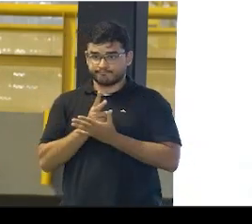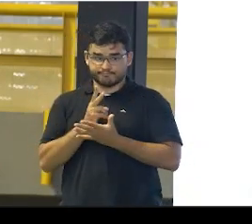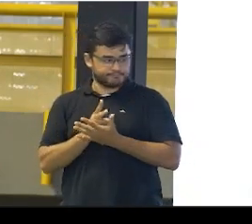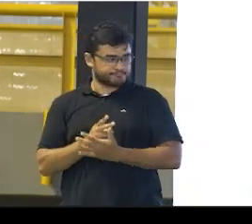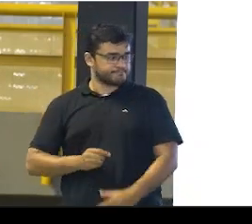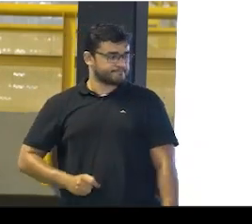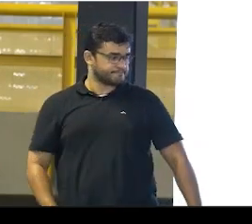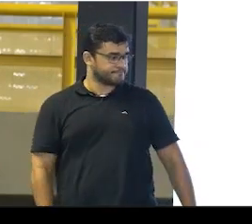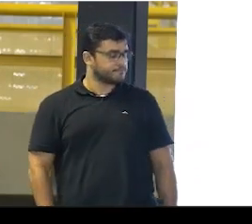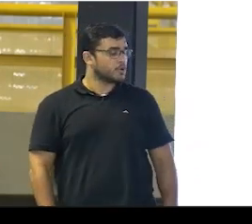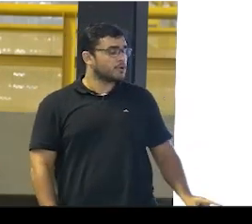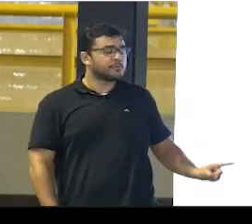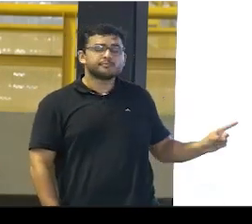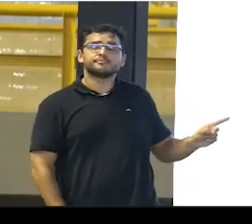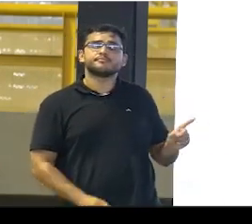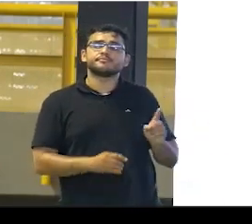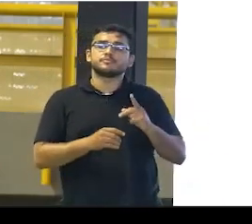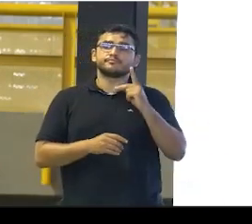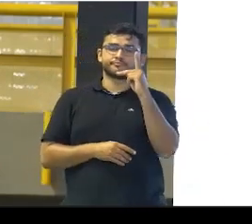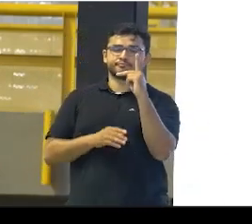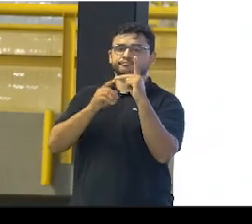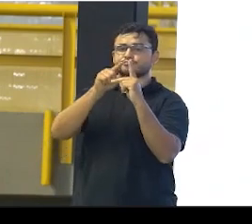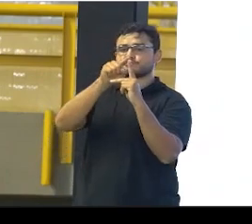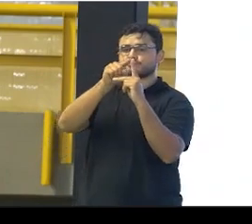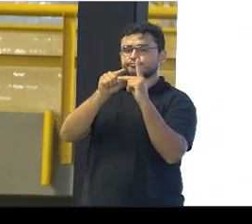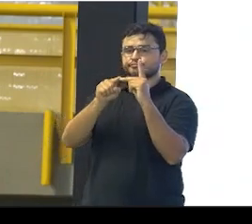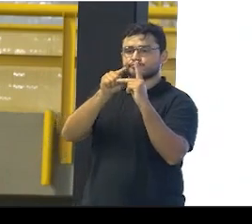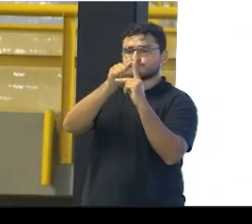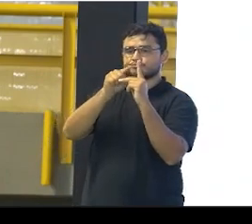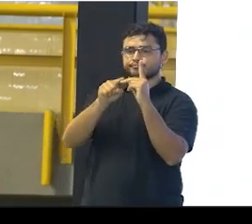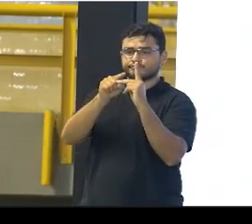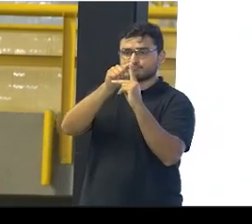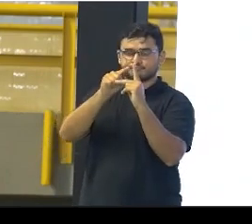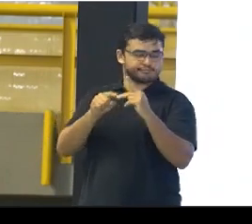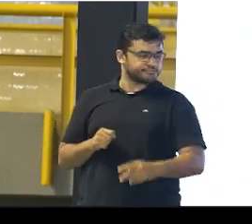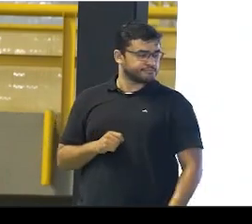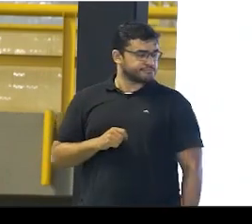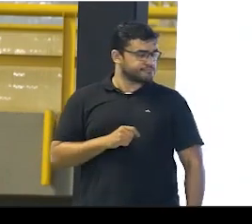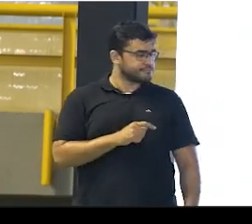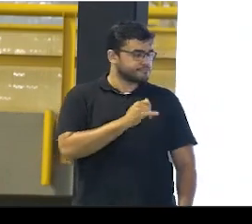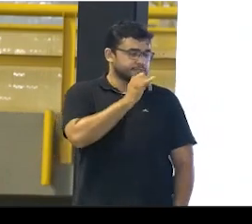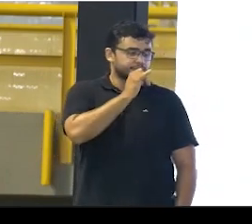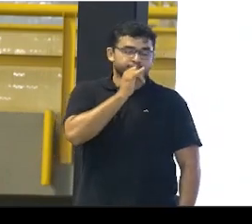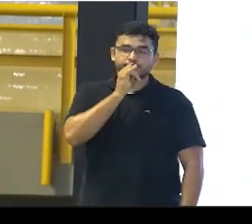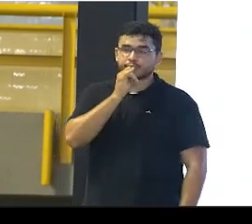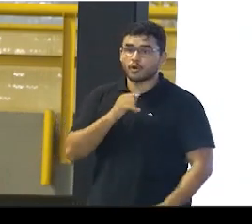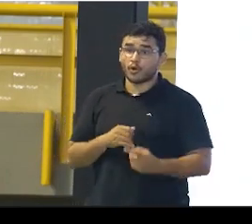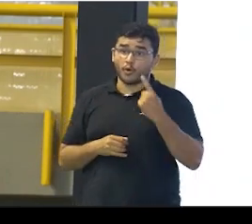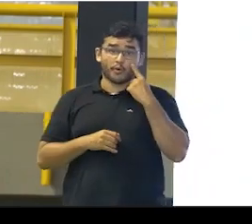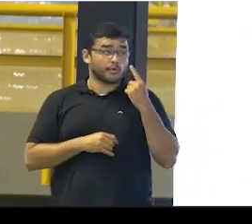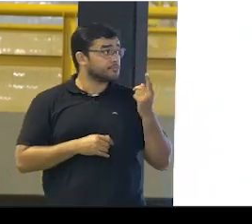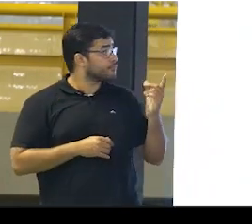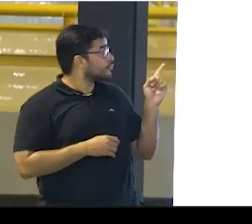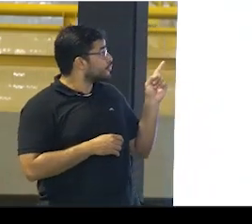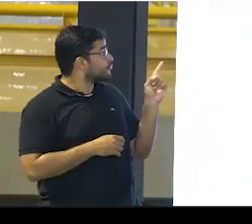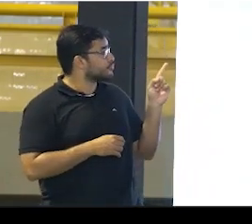são iguais, A vezes A ao quadrado. Então não é para decorar, é para